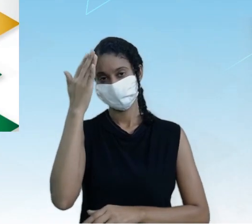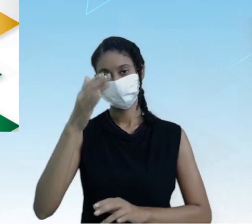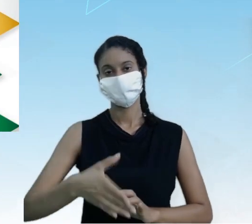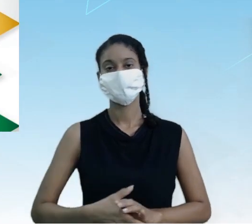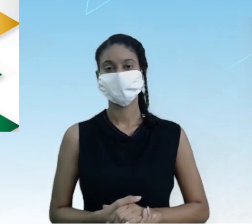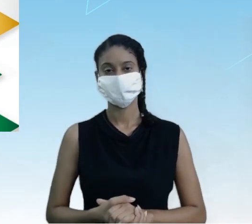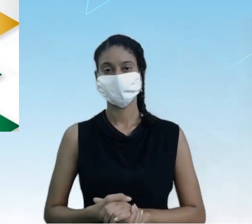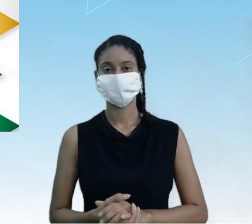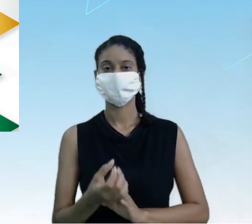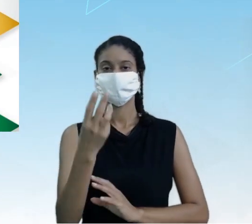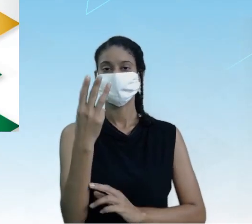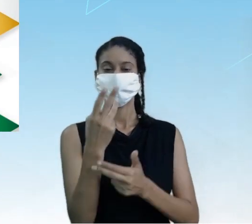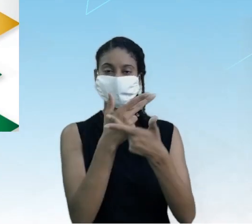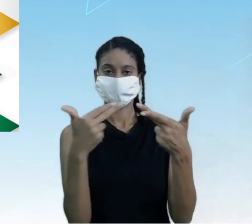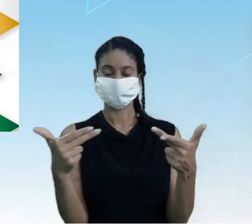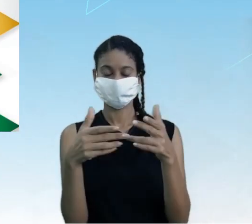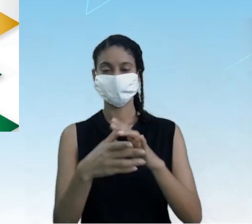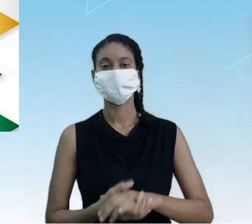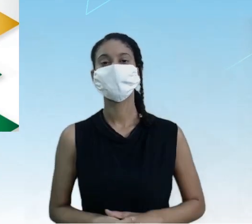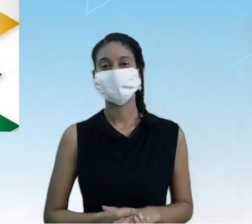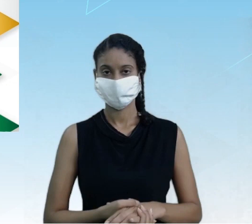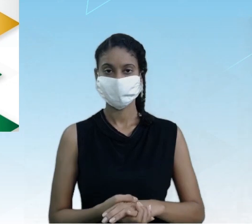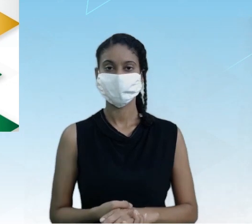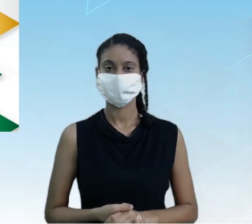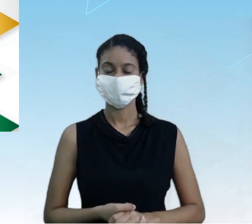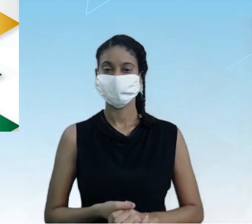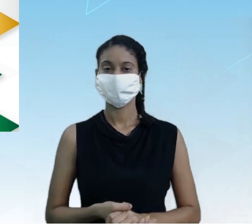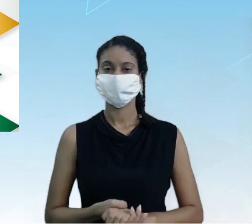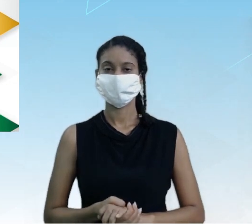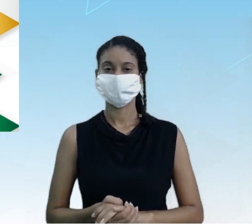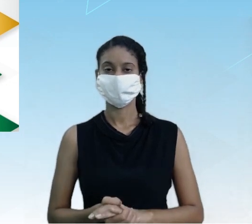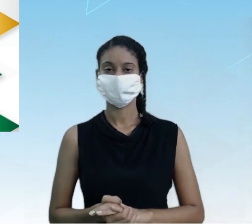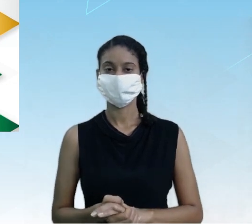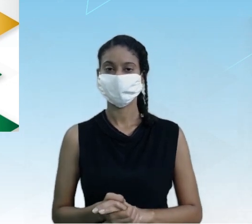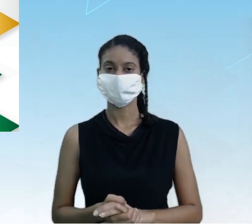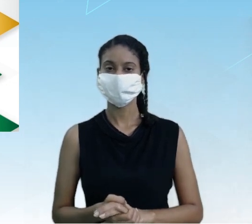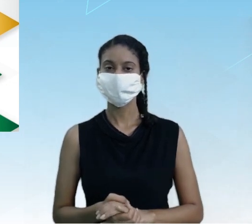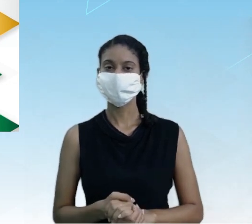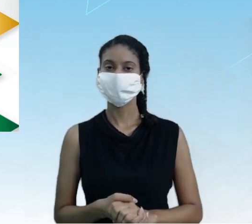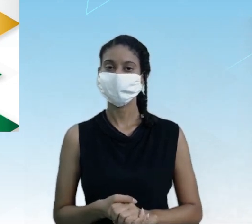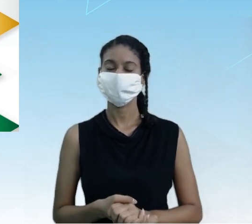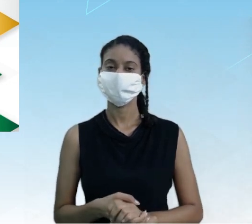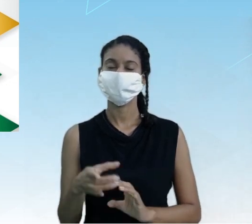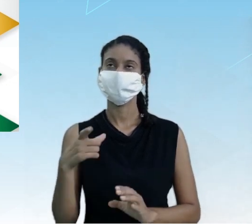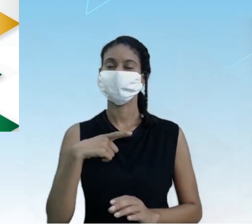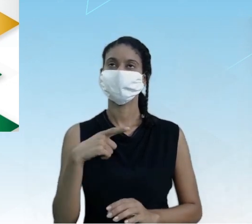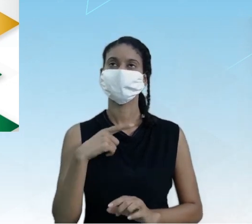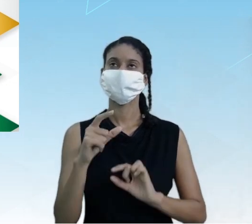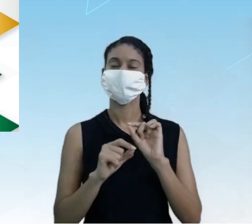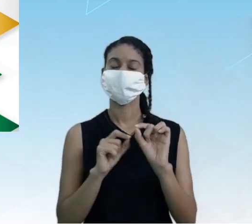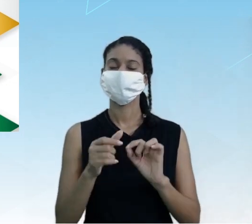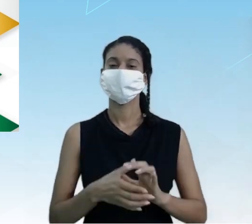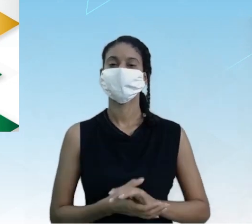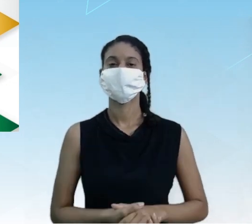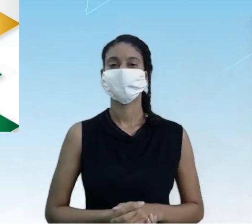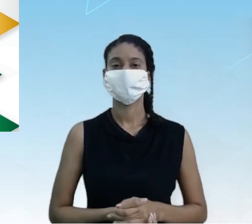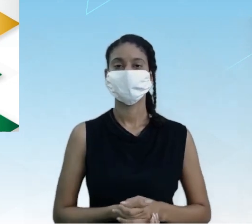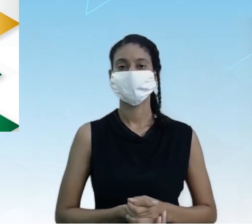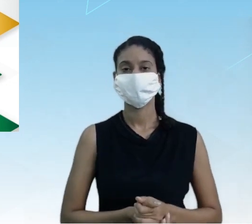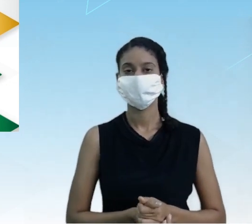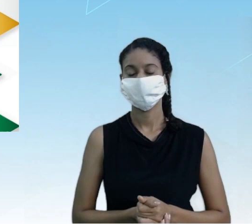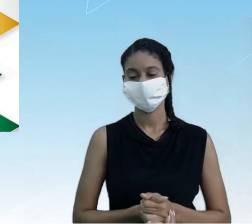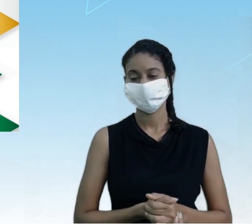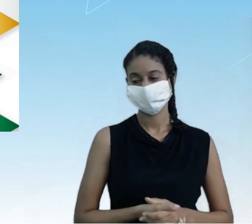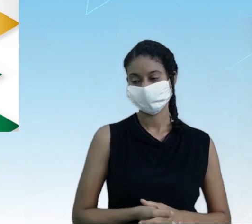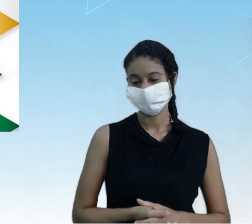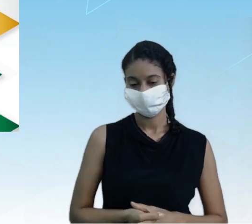aí 3 points, 3 pontos, né? Tem assim, né? So, então, the English